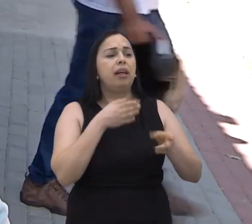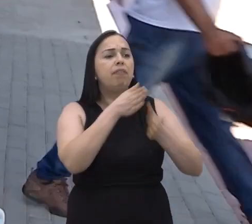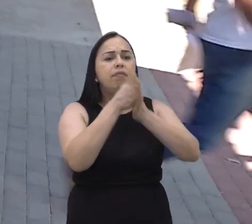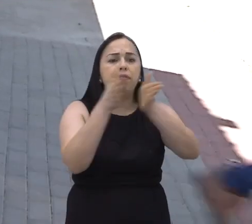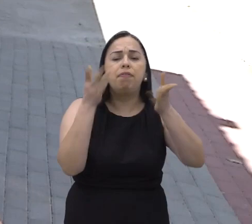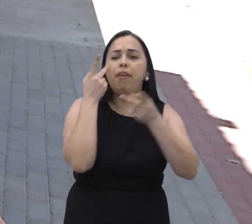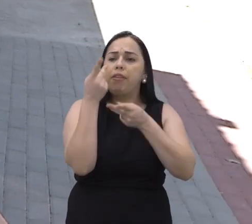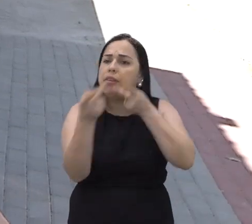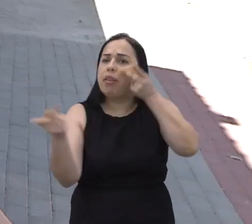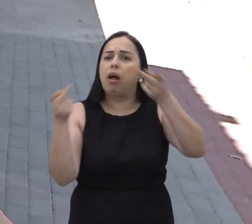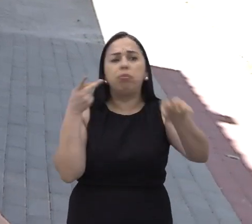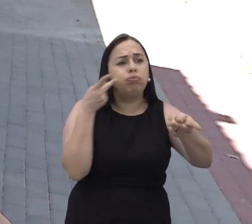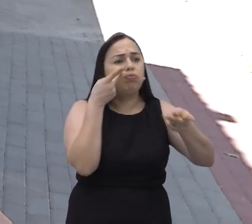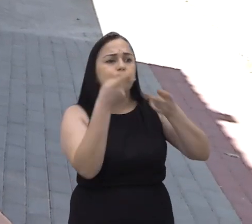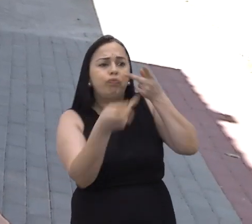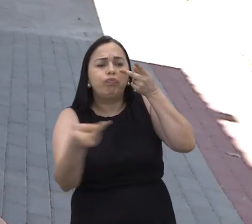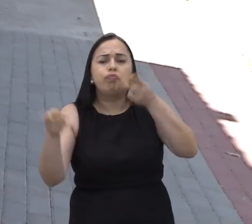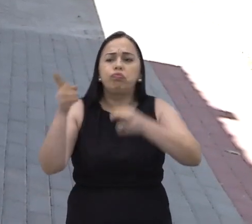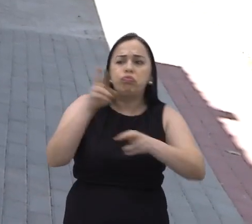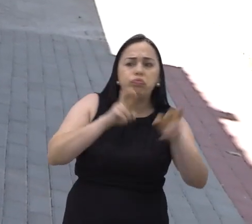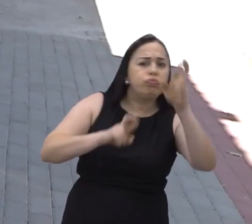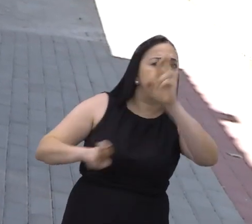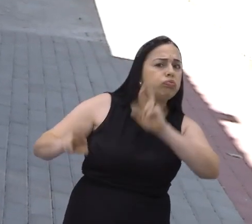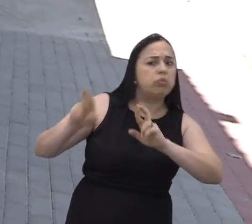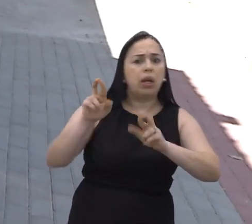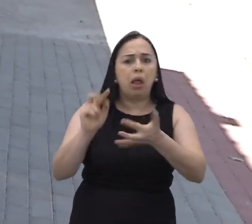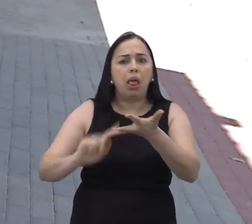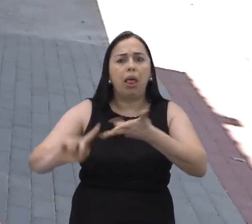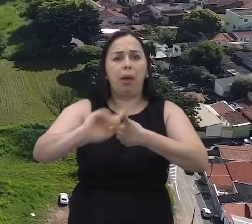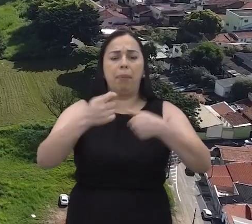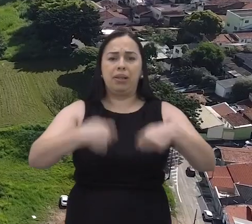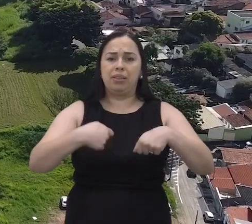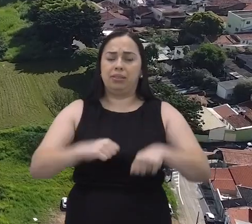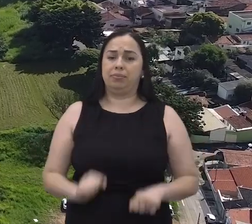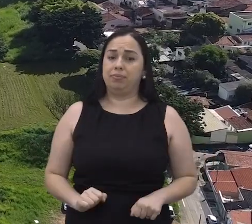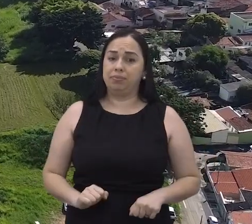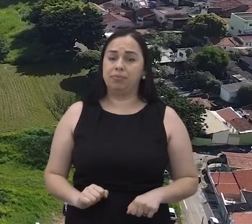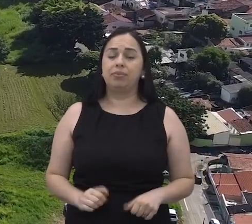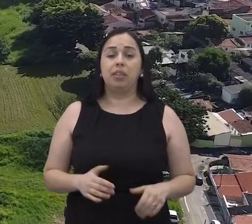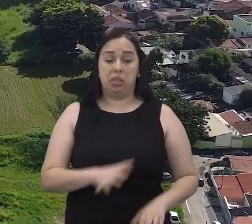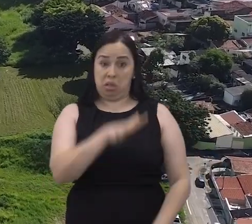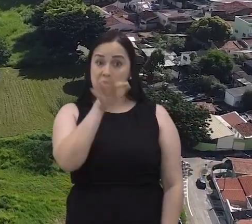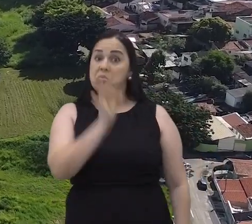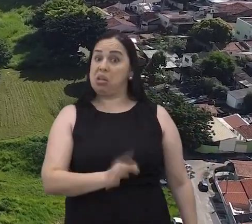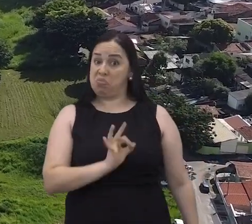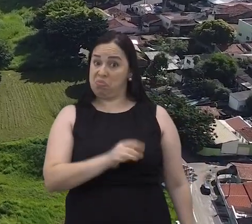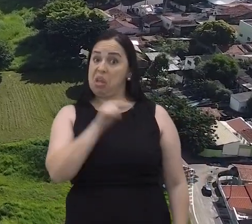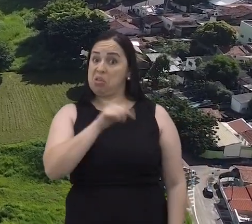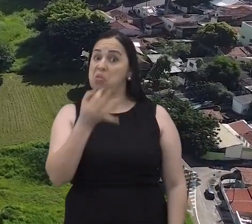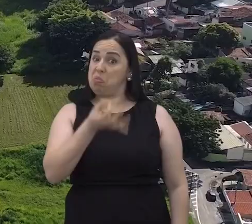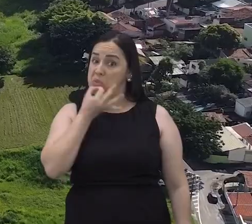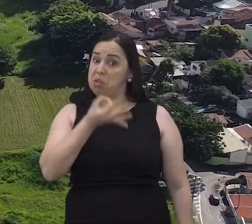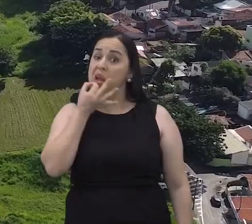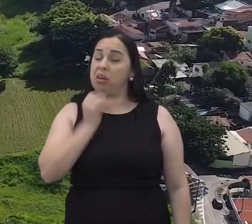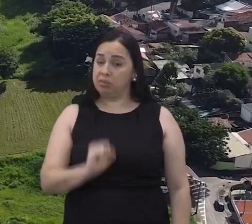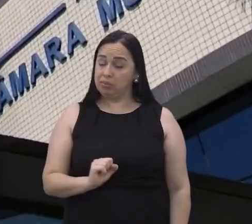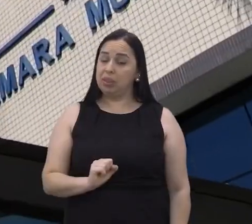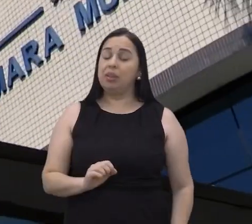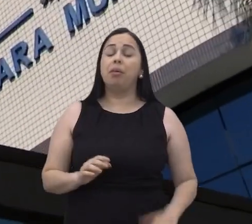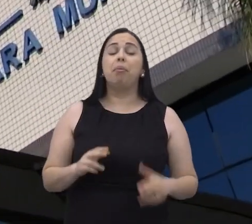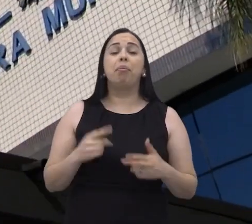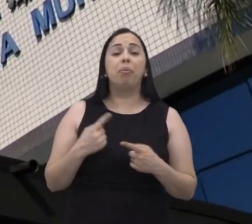em bairros, ele que está visualizando as coisas que tem que ser feitas. E o Celeste está correto em acompanhar tudo isso,